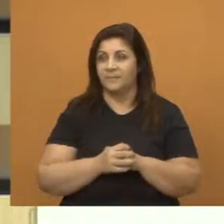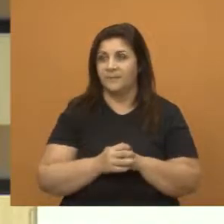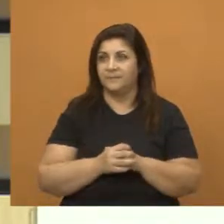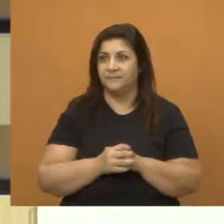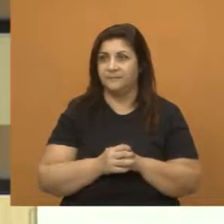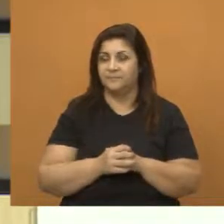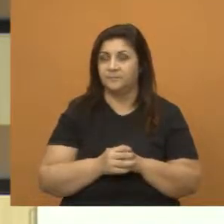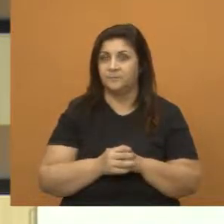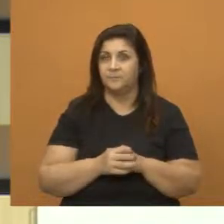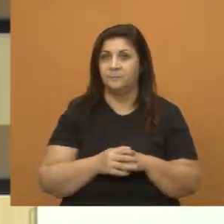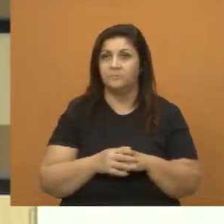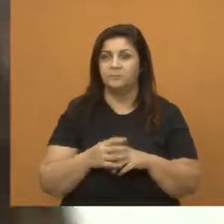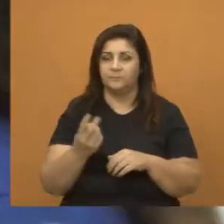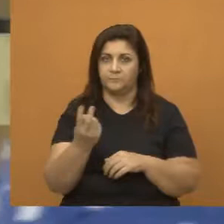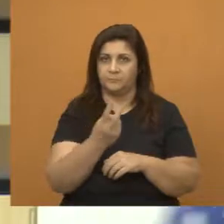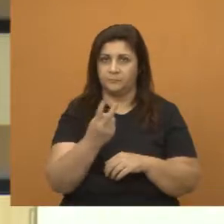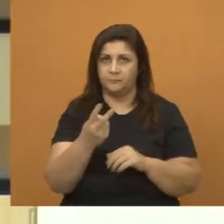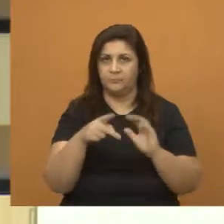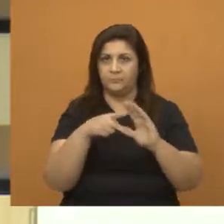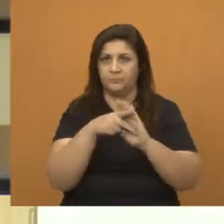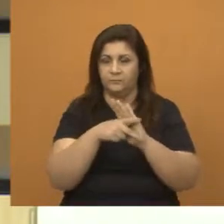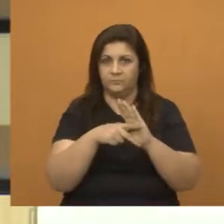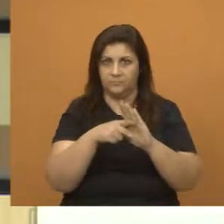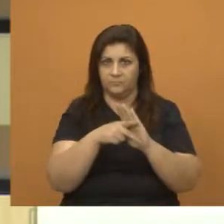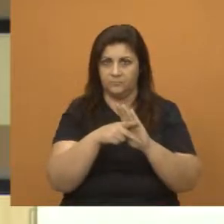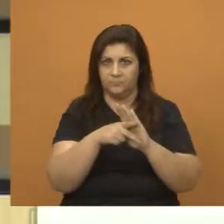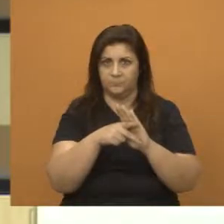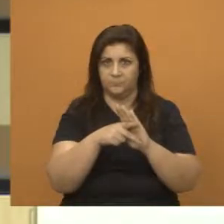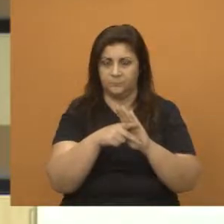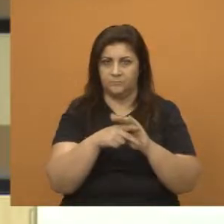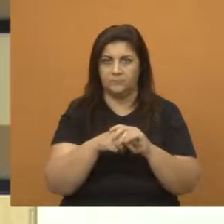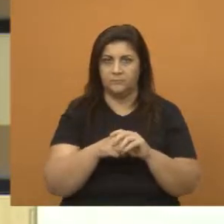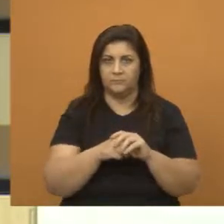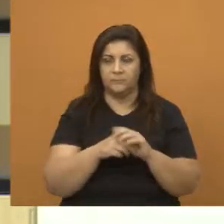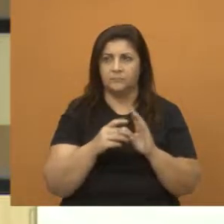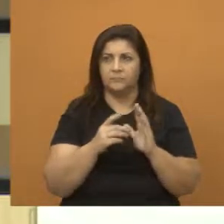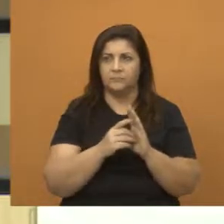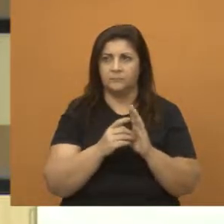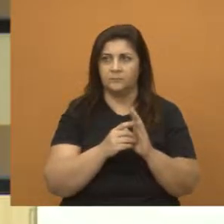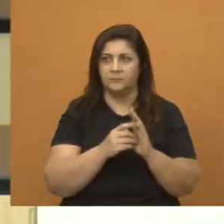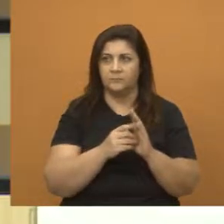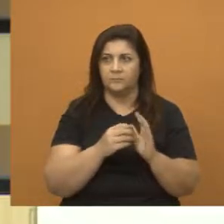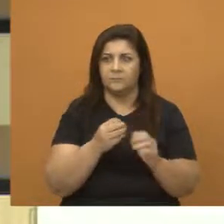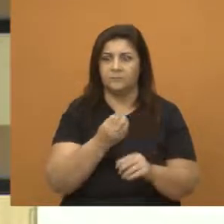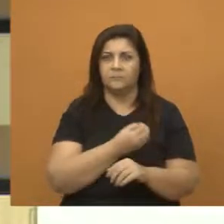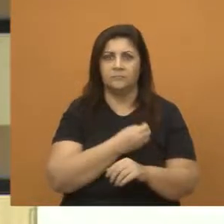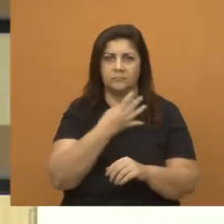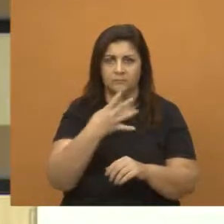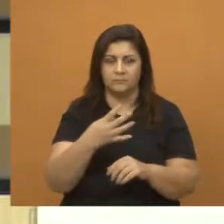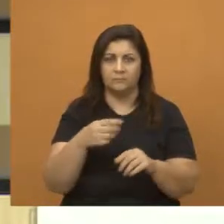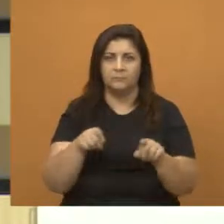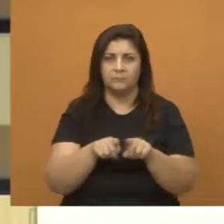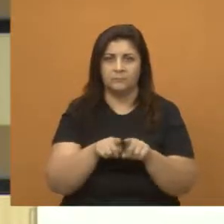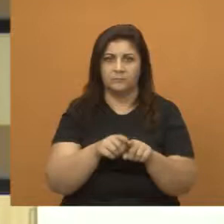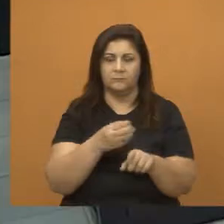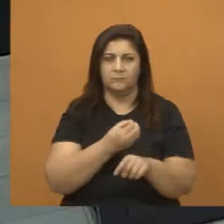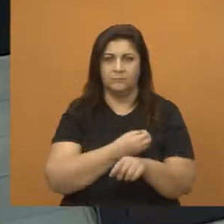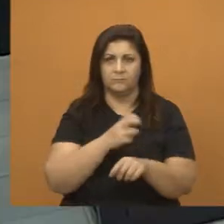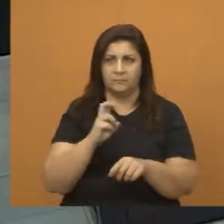e também o projeto de legislação decreto legislativo número quatro de 2018